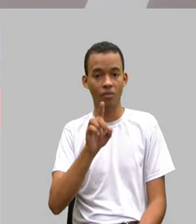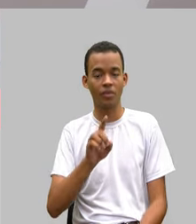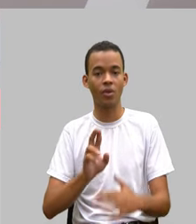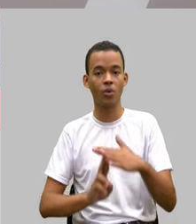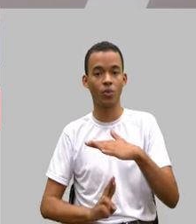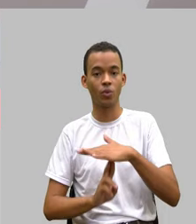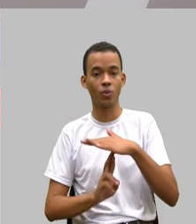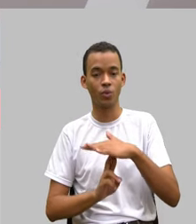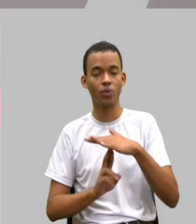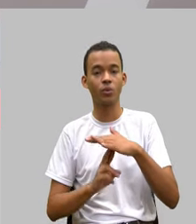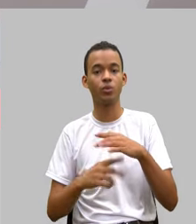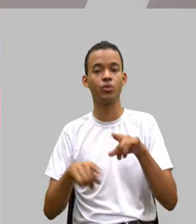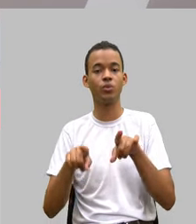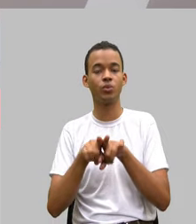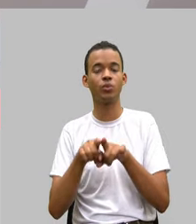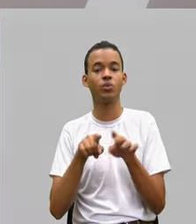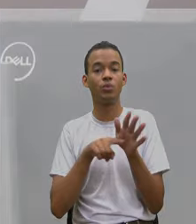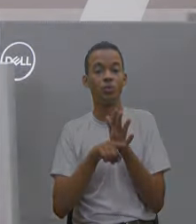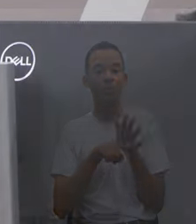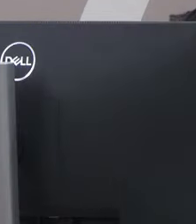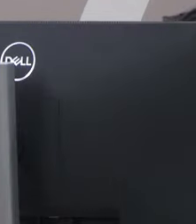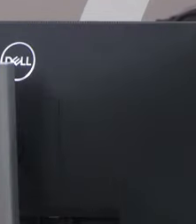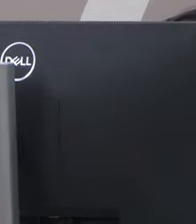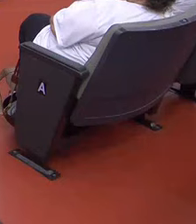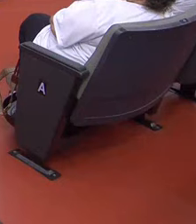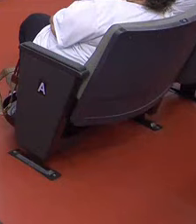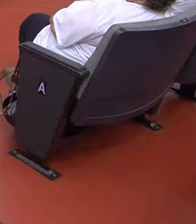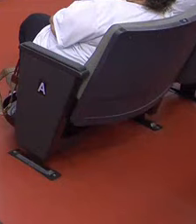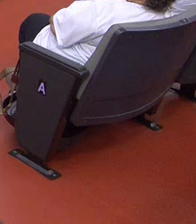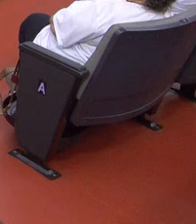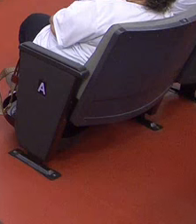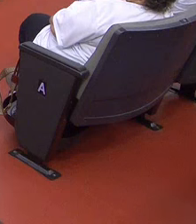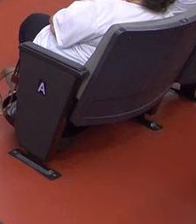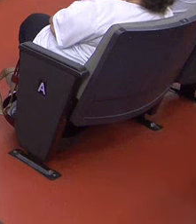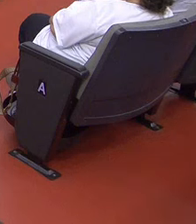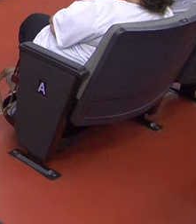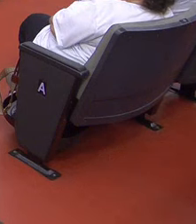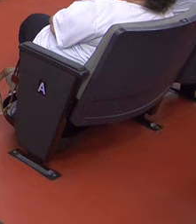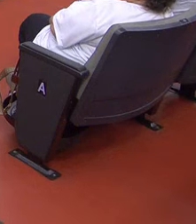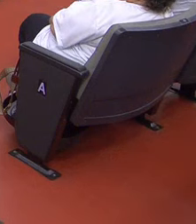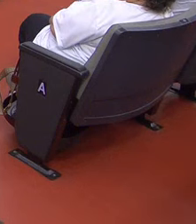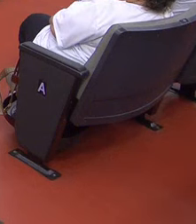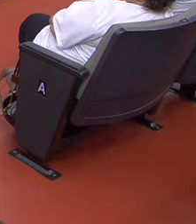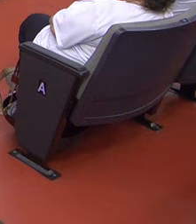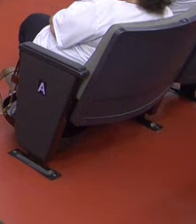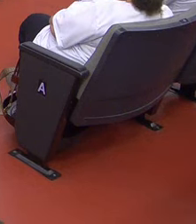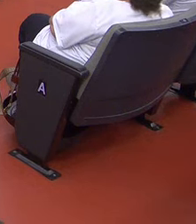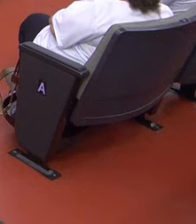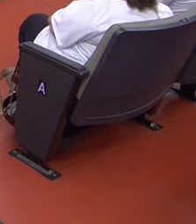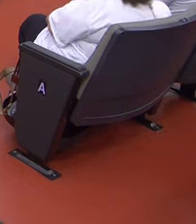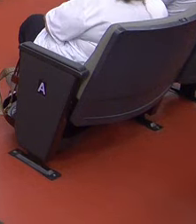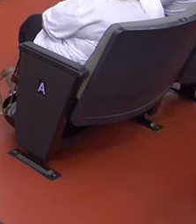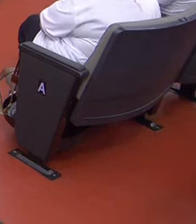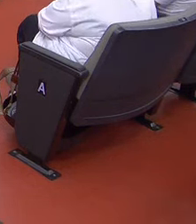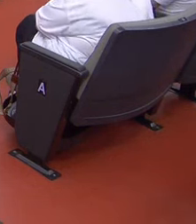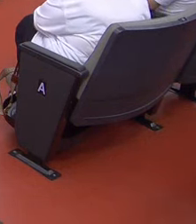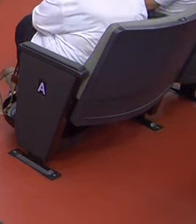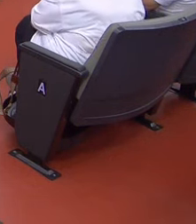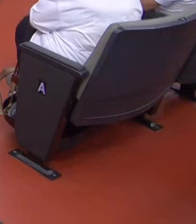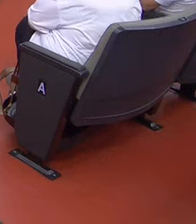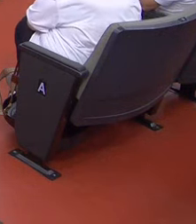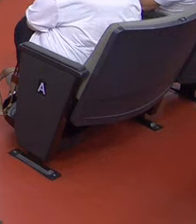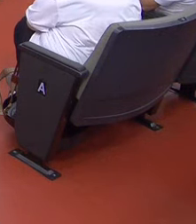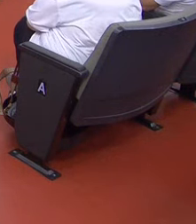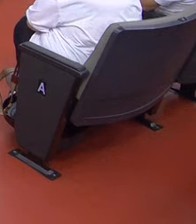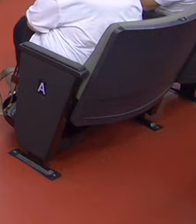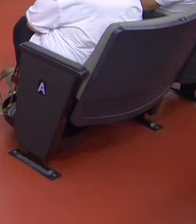Universidade Federal de Minas Gerais Bom dia deputada Beatriz Serqueira Deputado Roberto andr